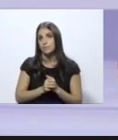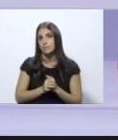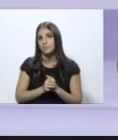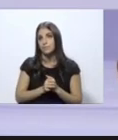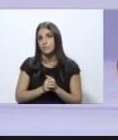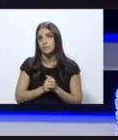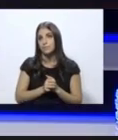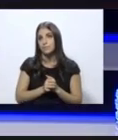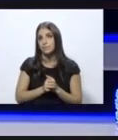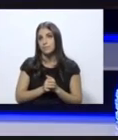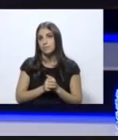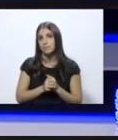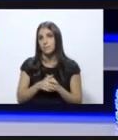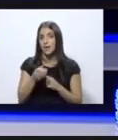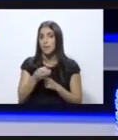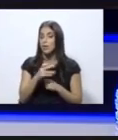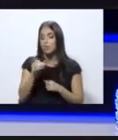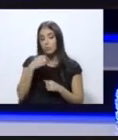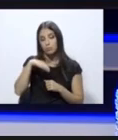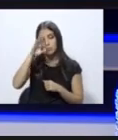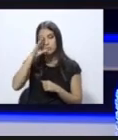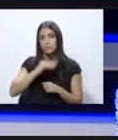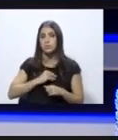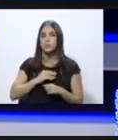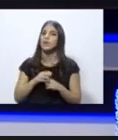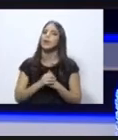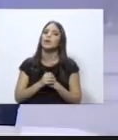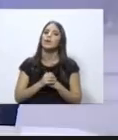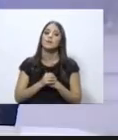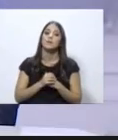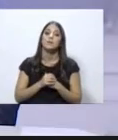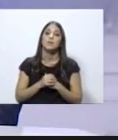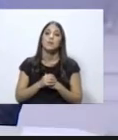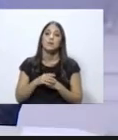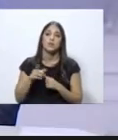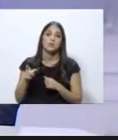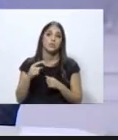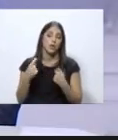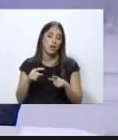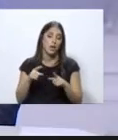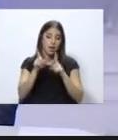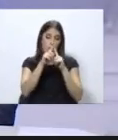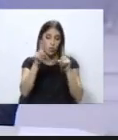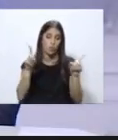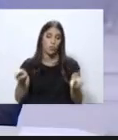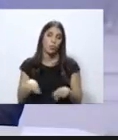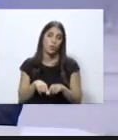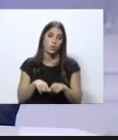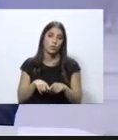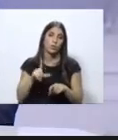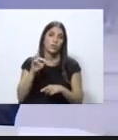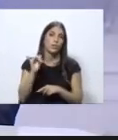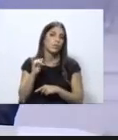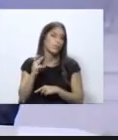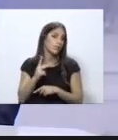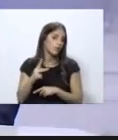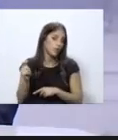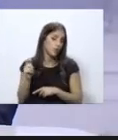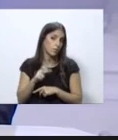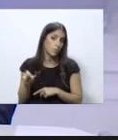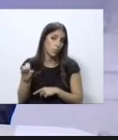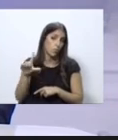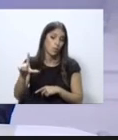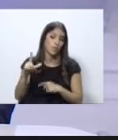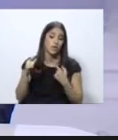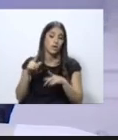Pedro, não sei se conhecias o Gruites. É um jogador dos quadros do Liverpool, e em que seguramente o Liverpool aposta, porque ele está na